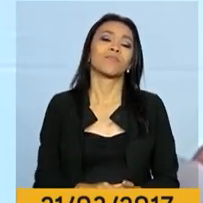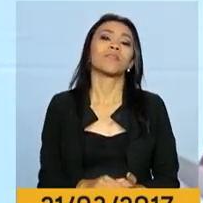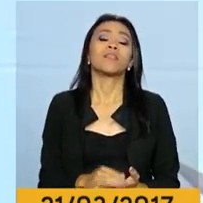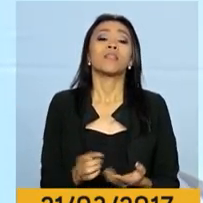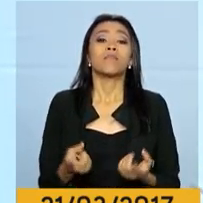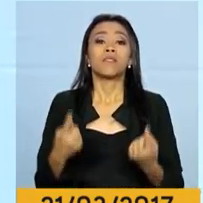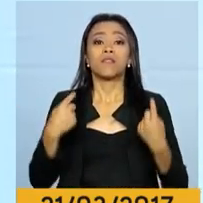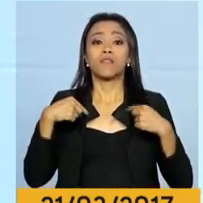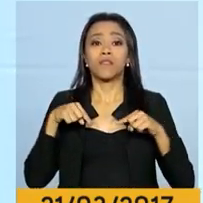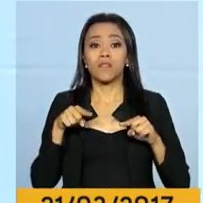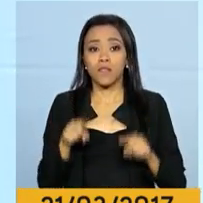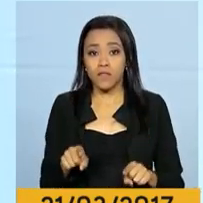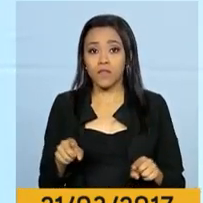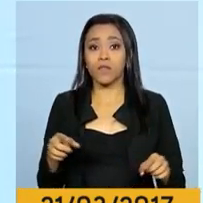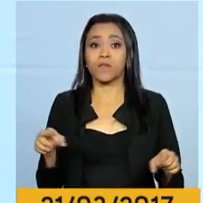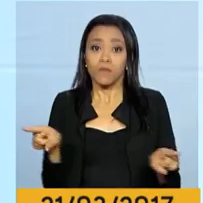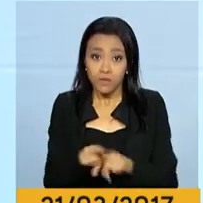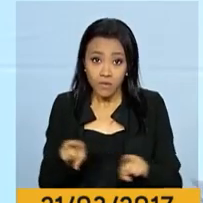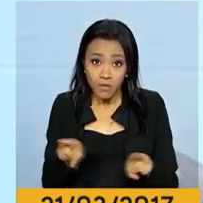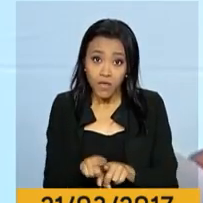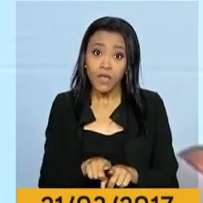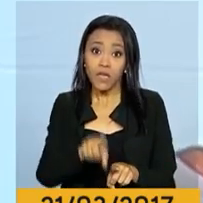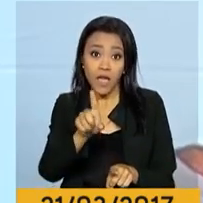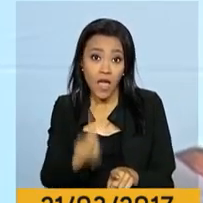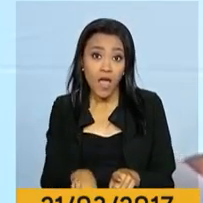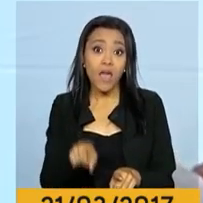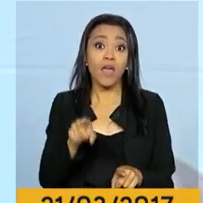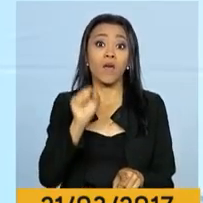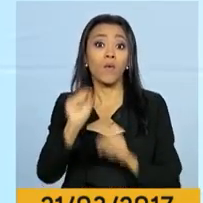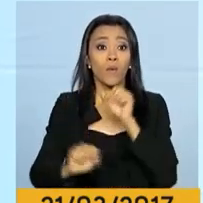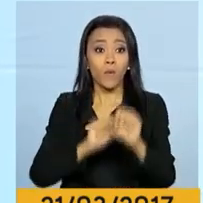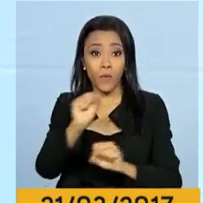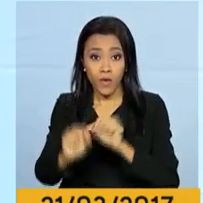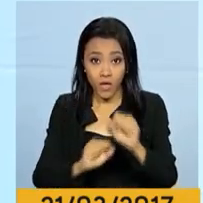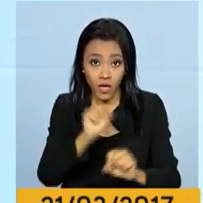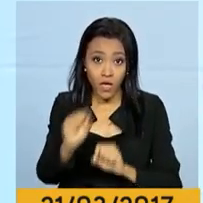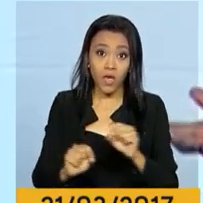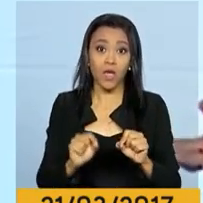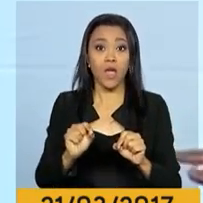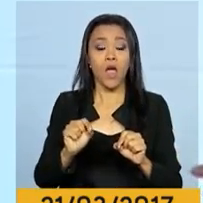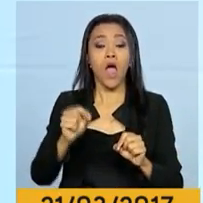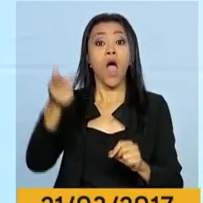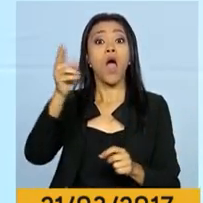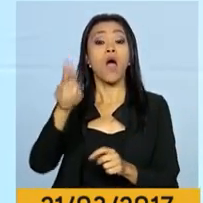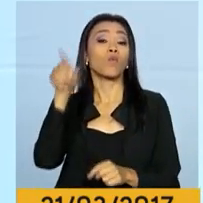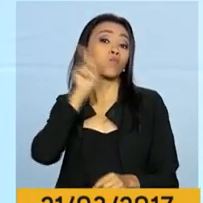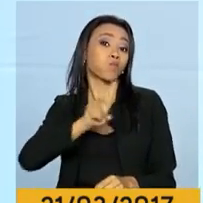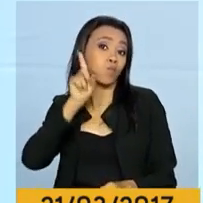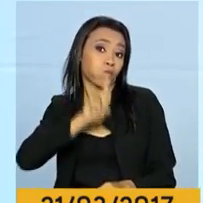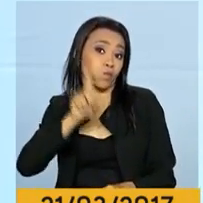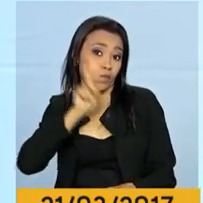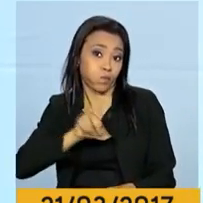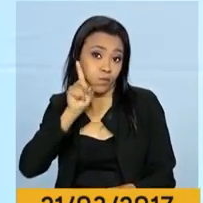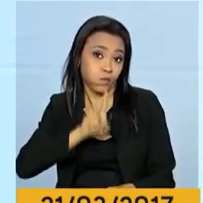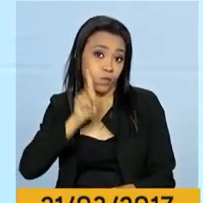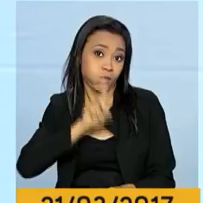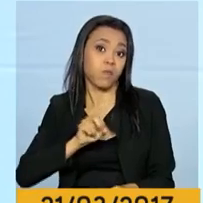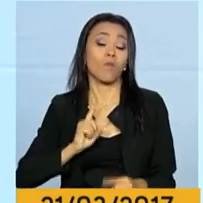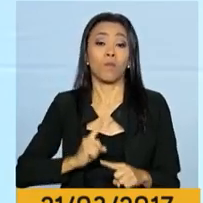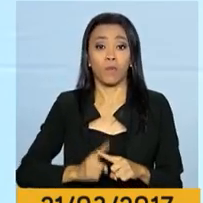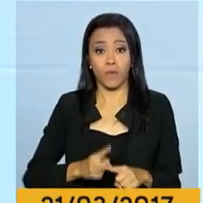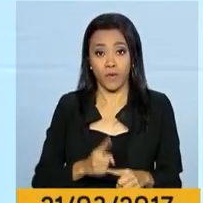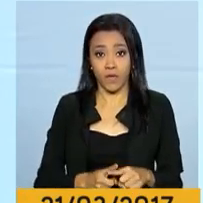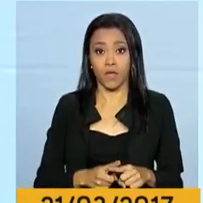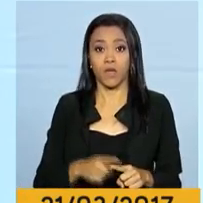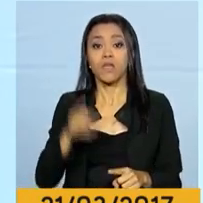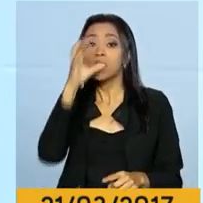interessante que estes dias foram dias dedicados aos Estados Unidos, coincidentemente, porque